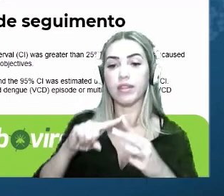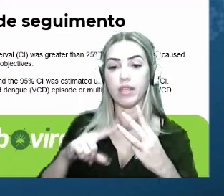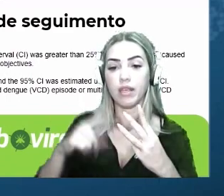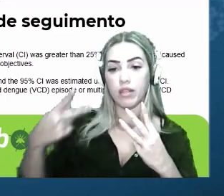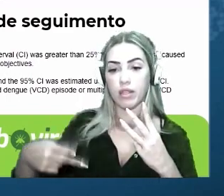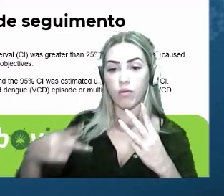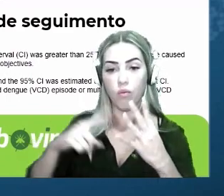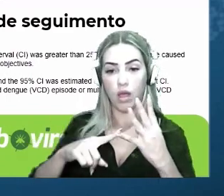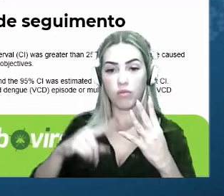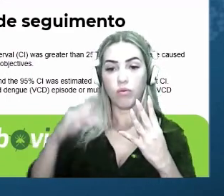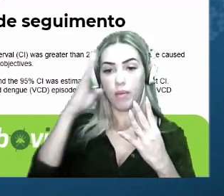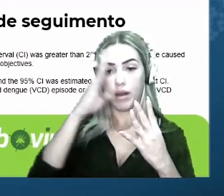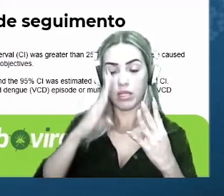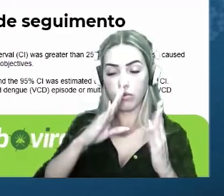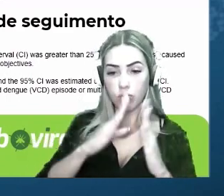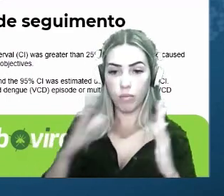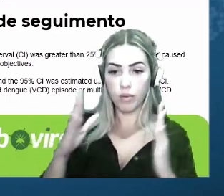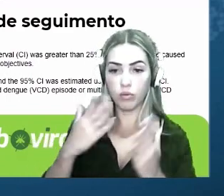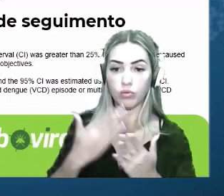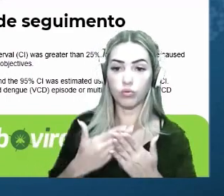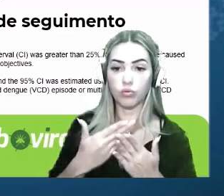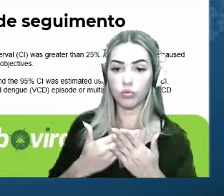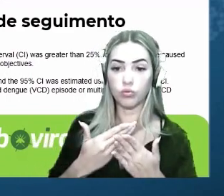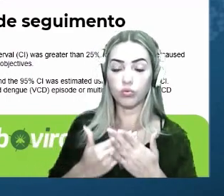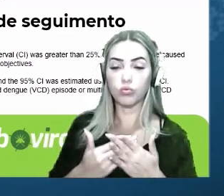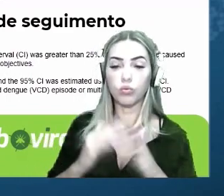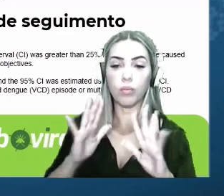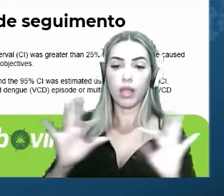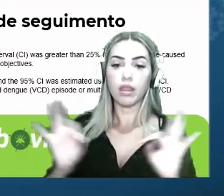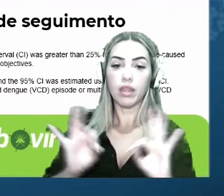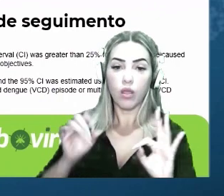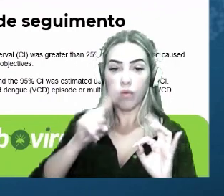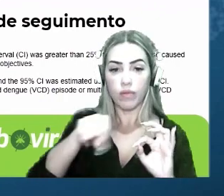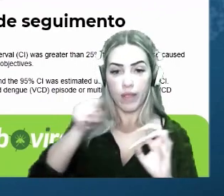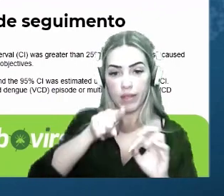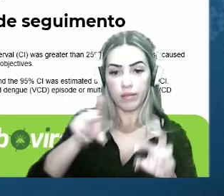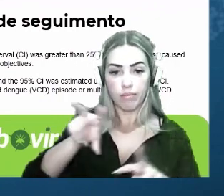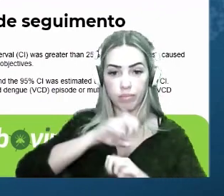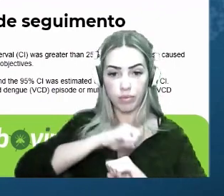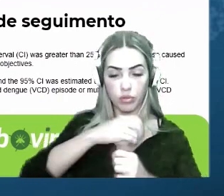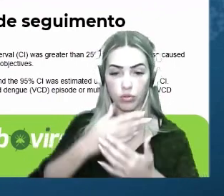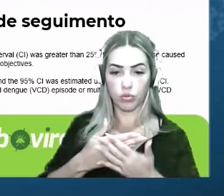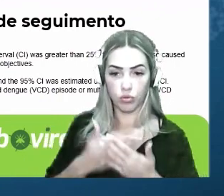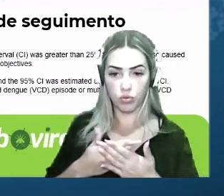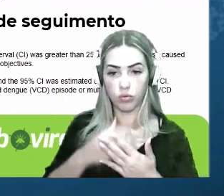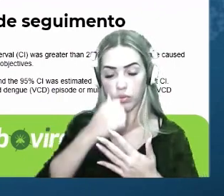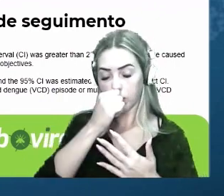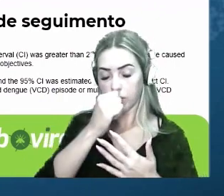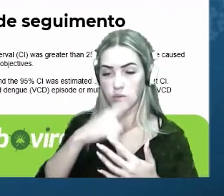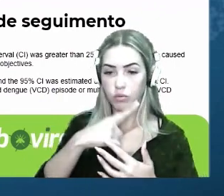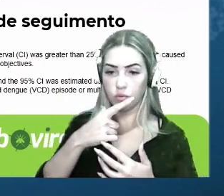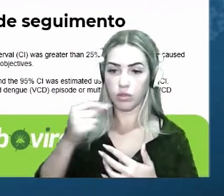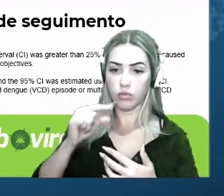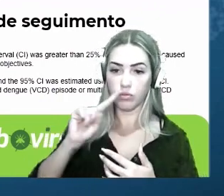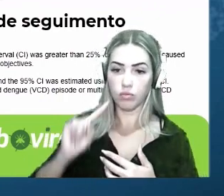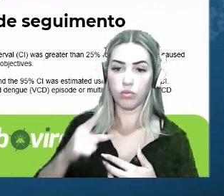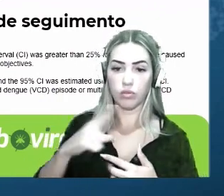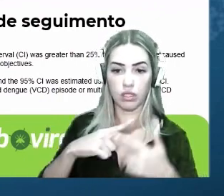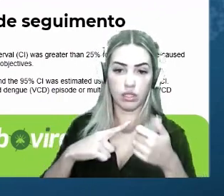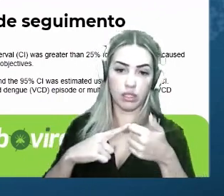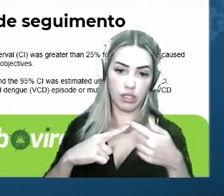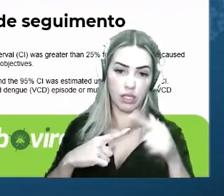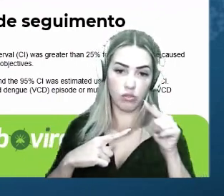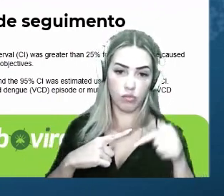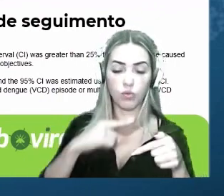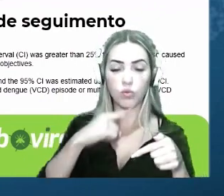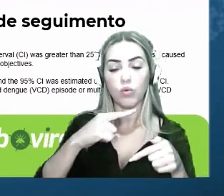período do estudo, mas nenhum desses casos foi capturado no estudo. Dos 200 milhões de brasileiros, a gente tem 17 mil no estudo. A gente não consegue também